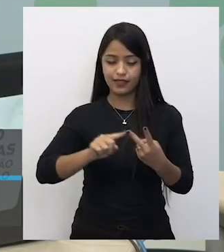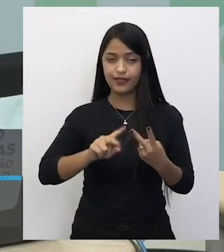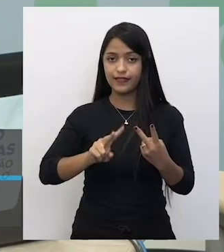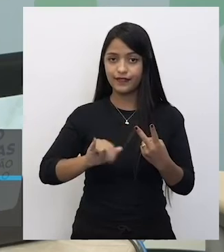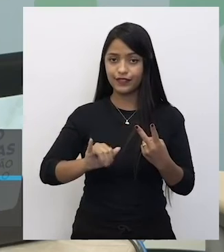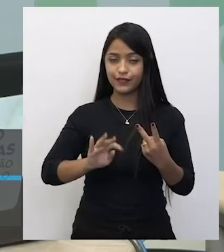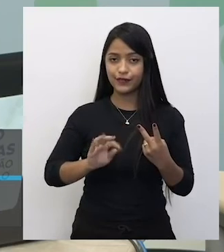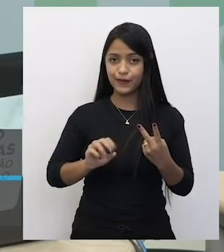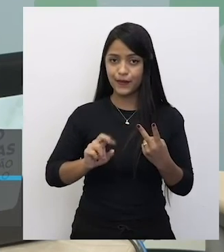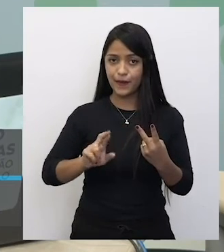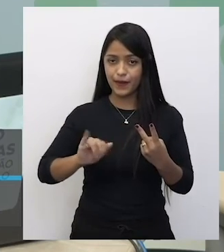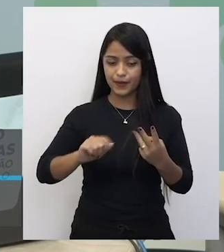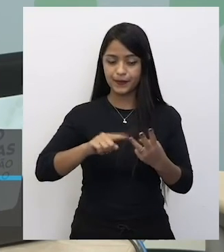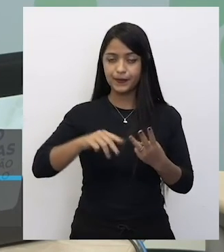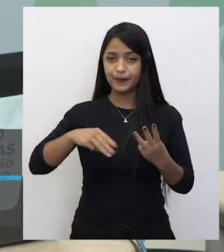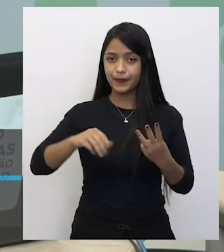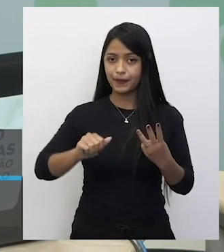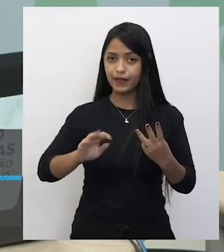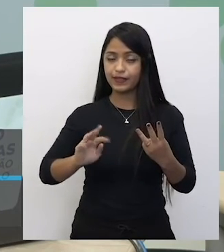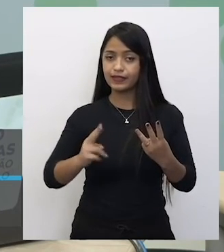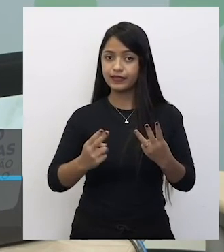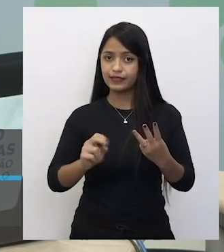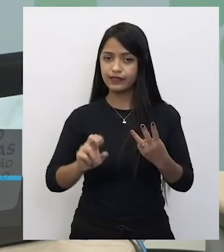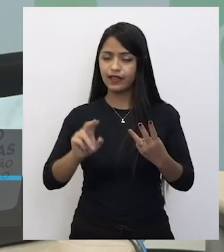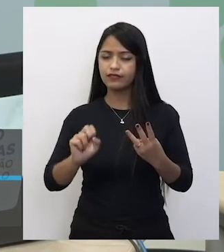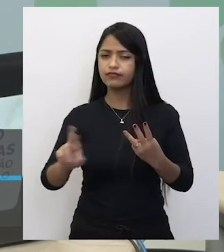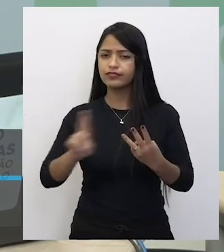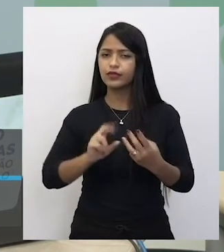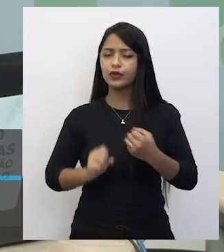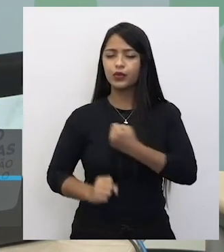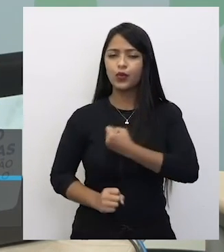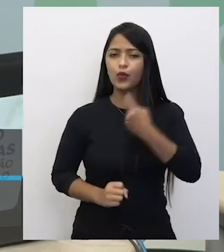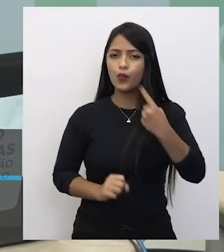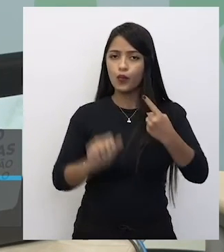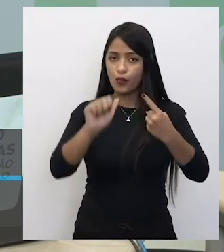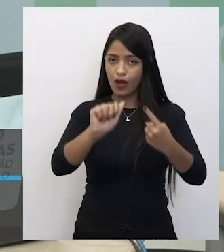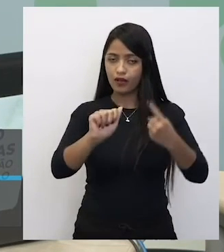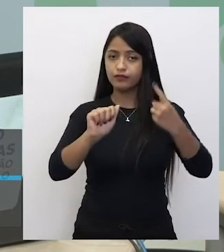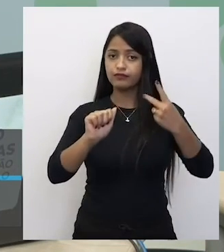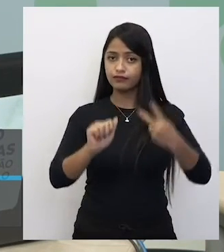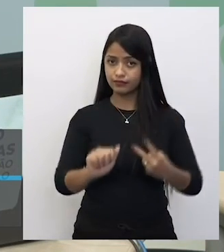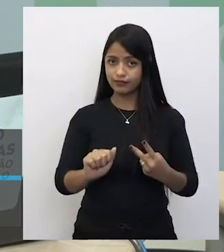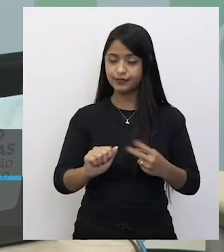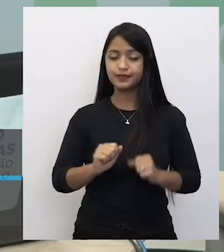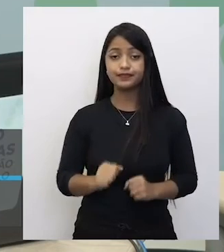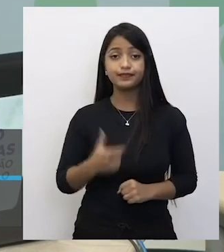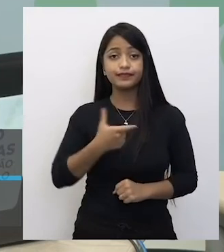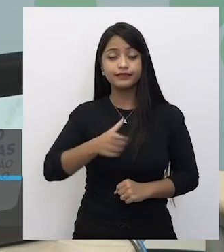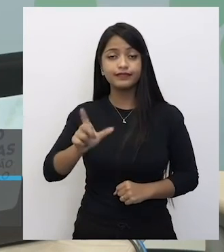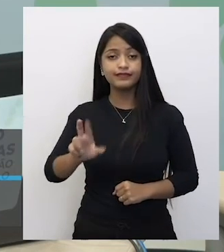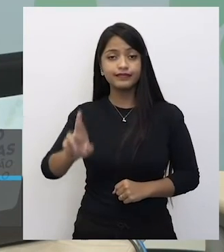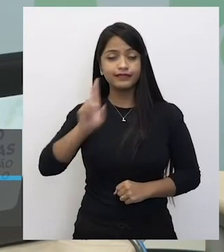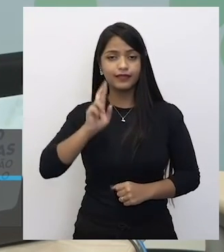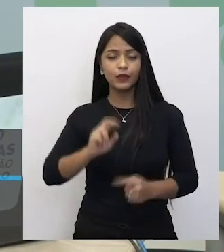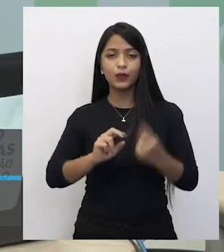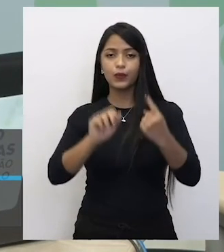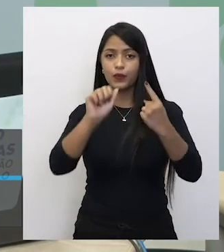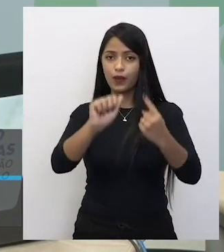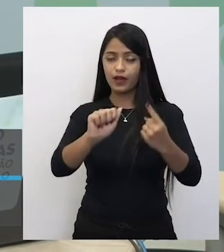A e colocou A2A também. Ok. Aluna Amanda, da Pro Elizabeth, colocou A1B e A2 ela colocou A